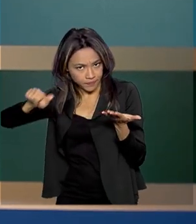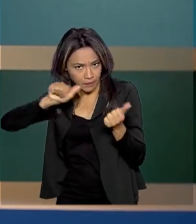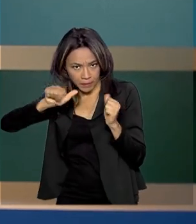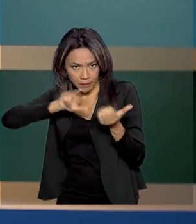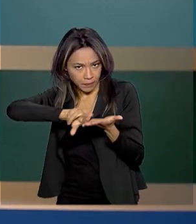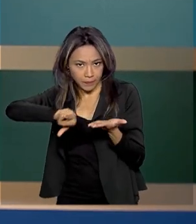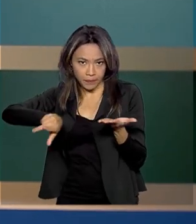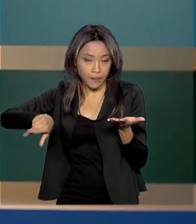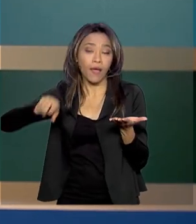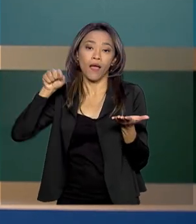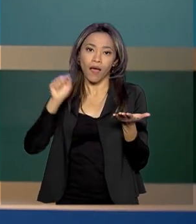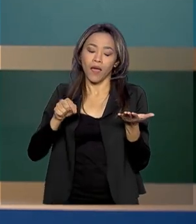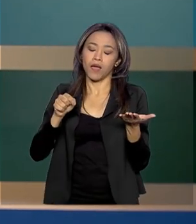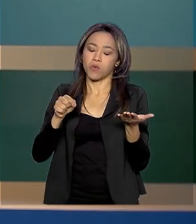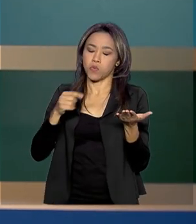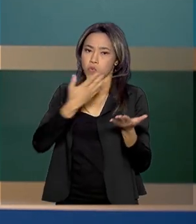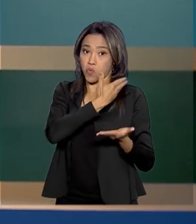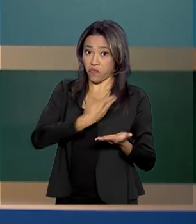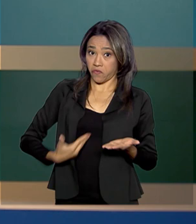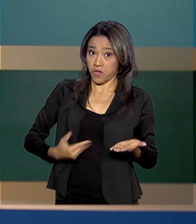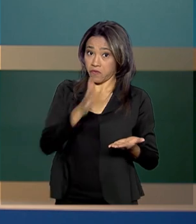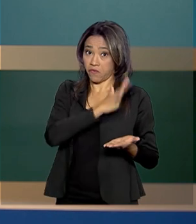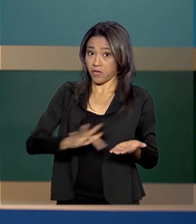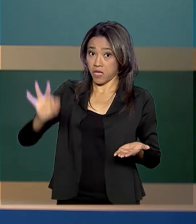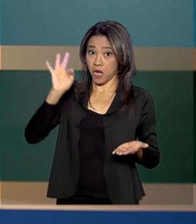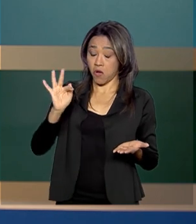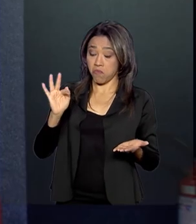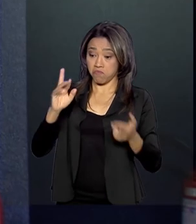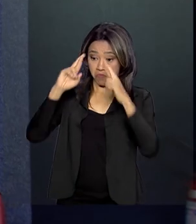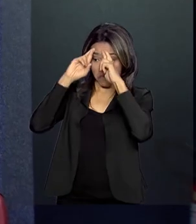anônimos passou a ser reconhecido pelo governo federal.